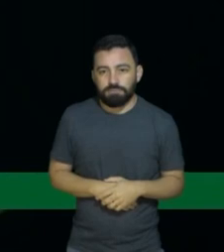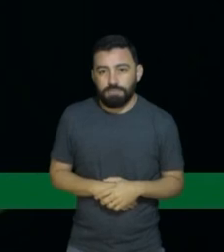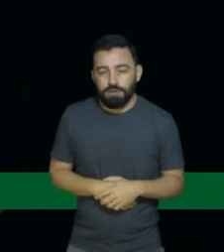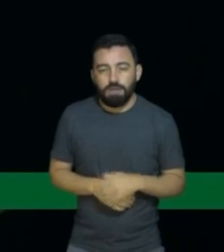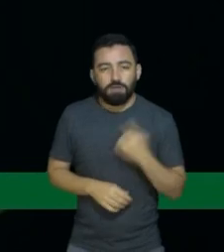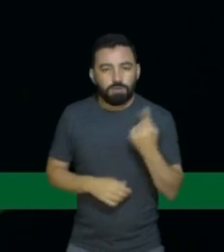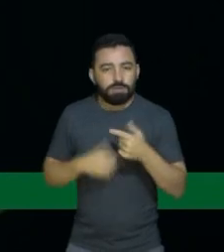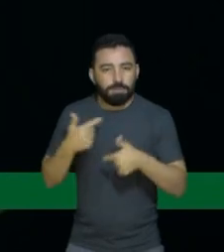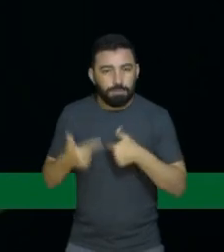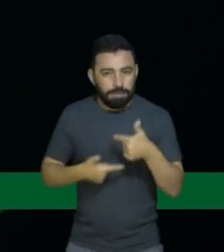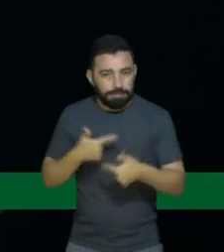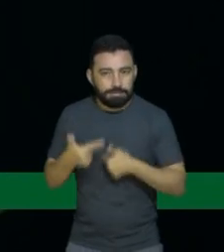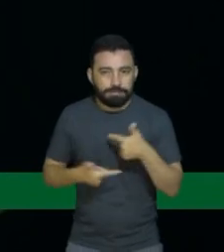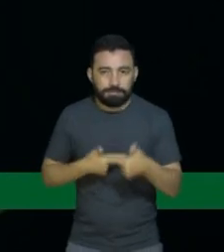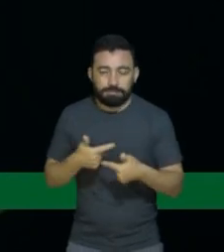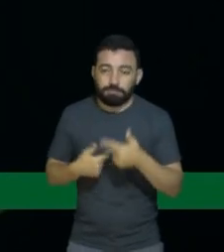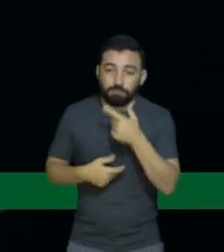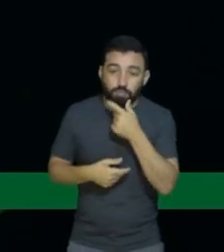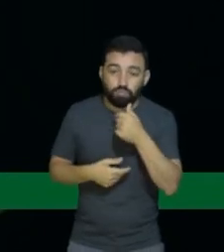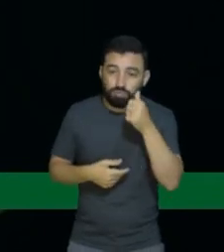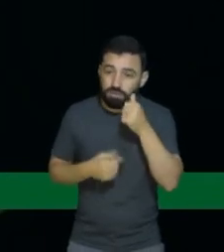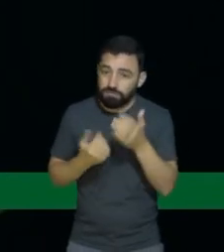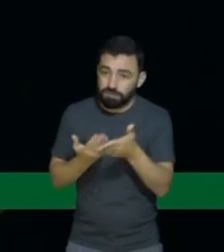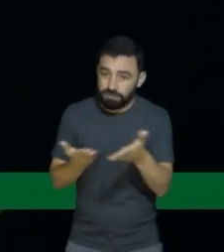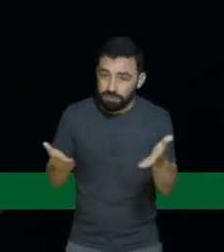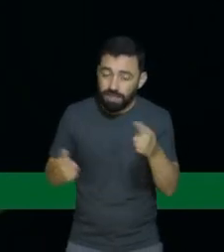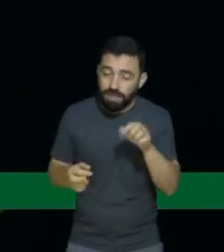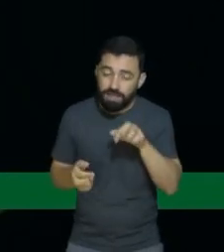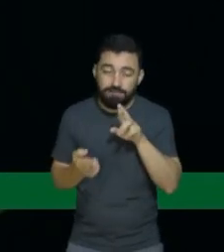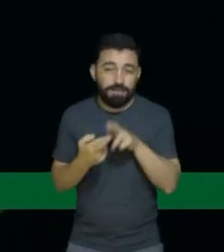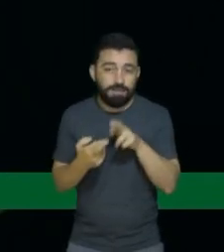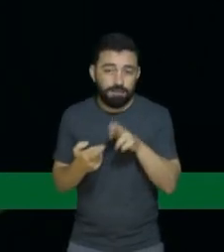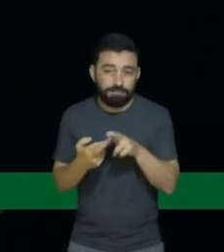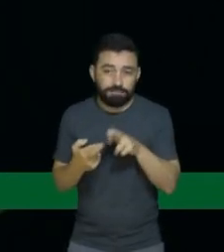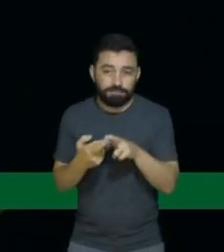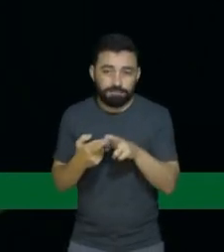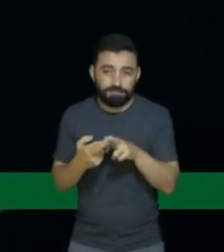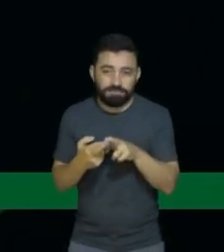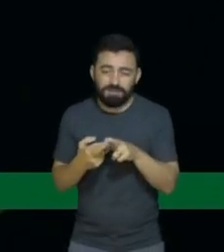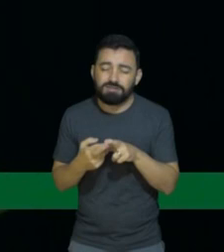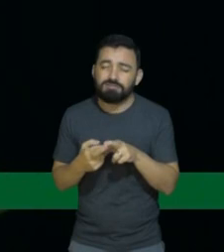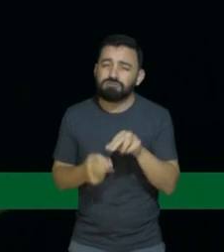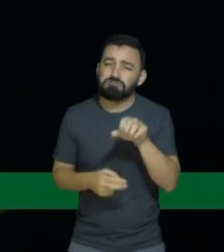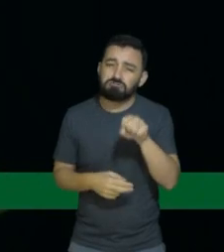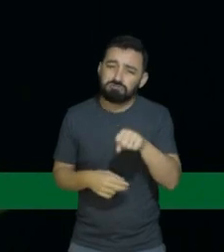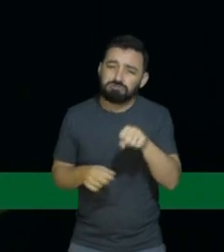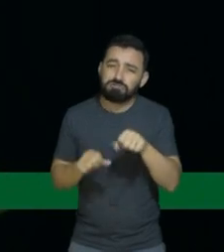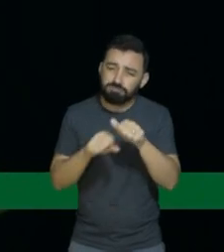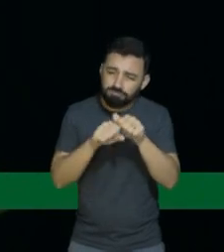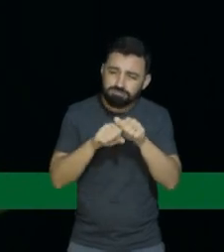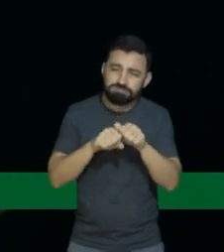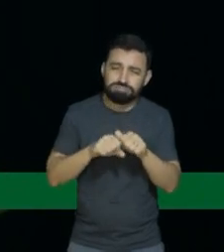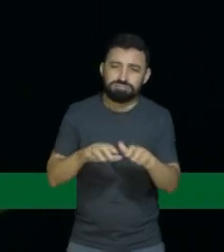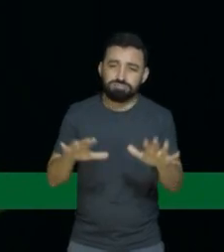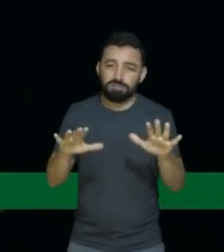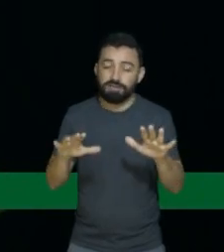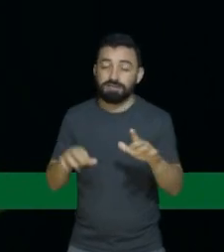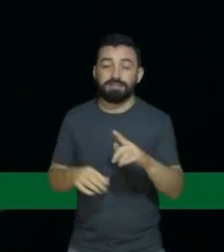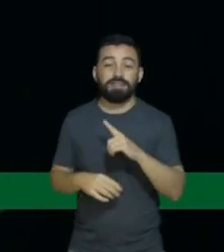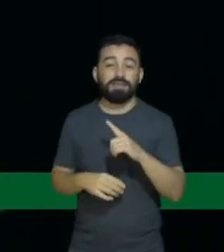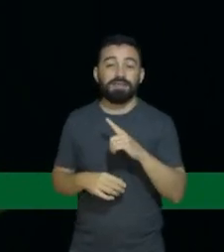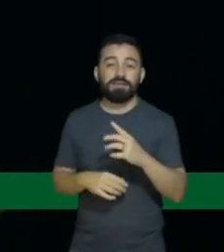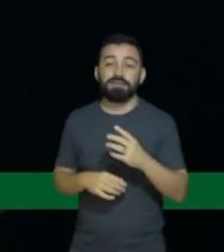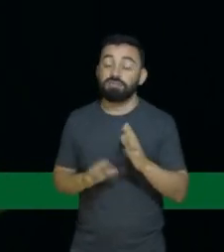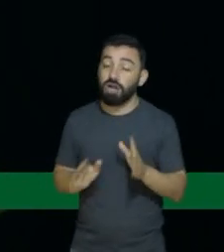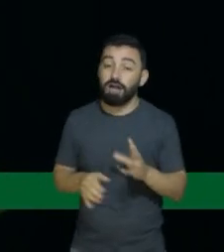trabalho senhoras e senhores tornou-se referência e está se multiplicando já viva